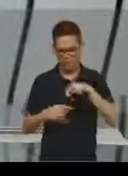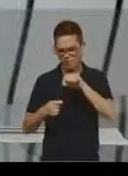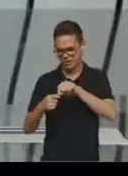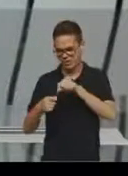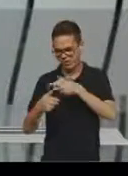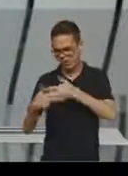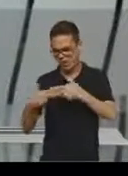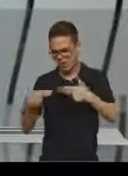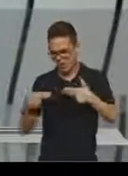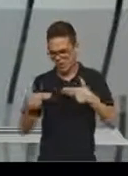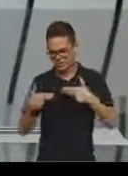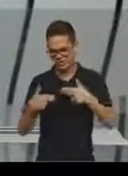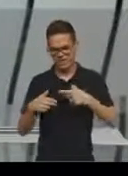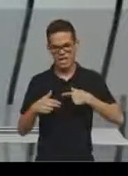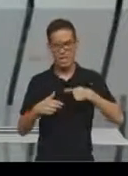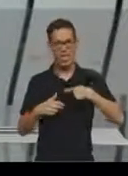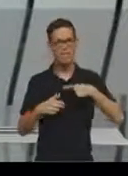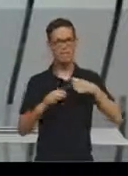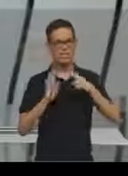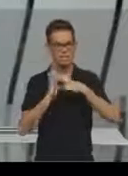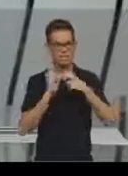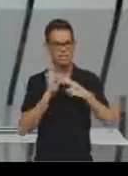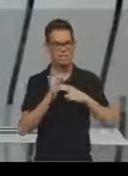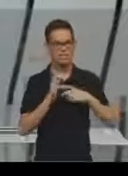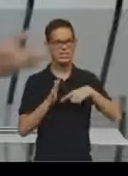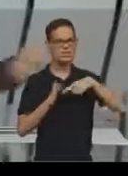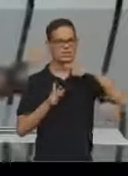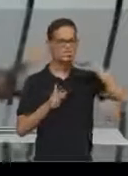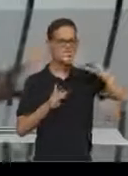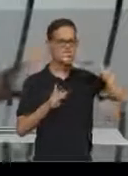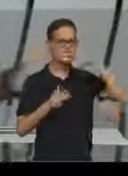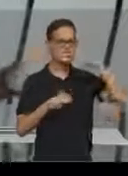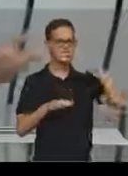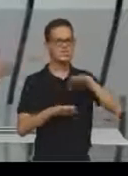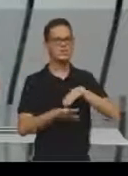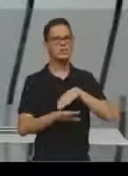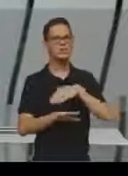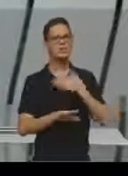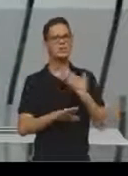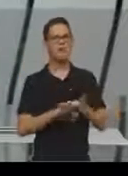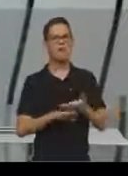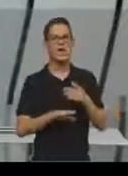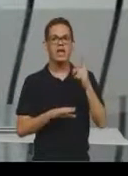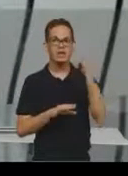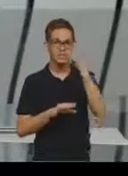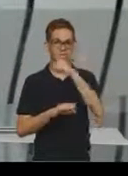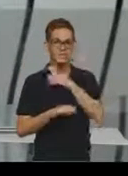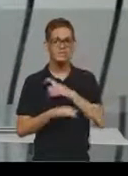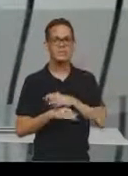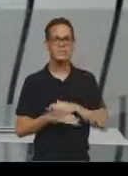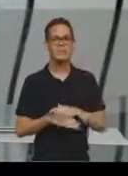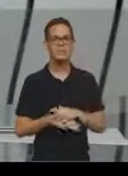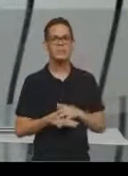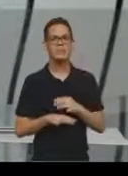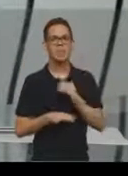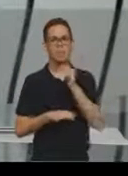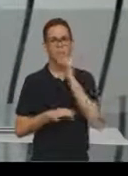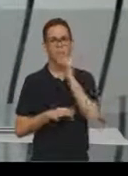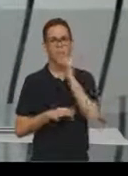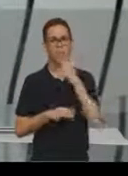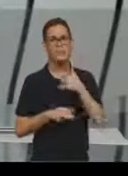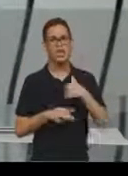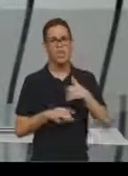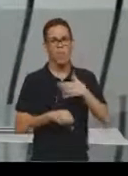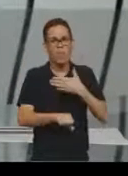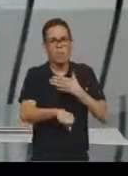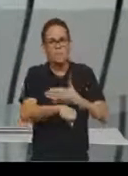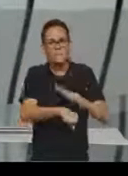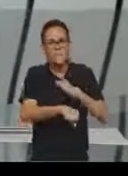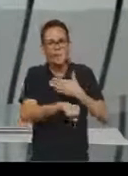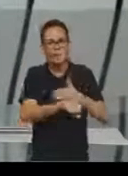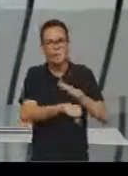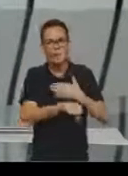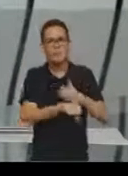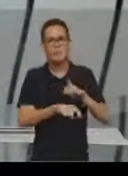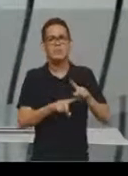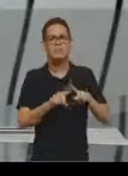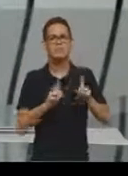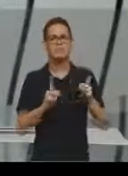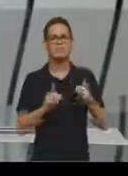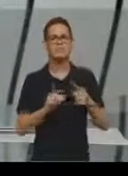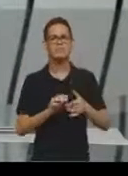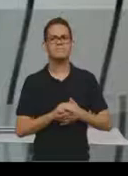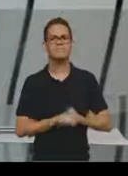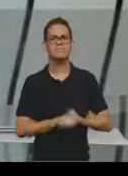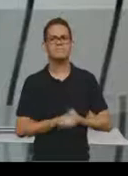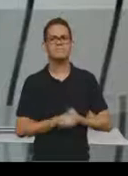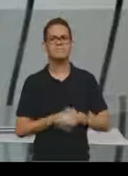desde o fato de eu escovar um dente de manhã a todo momento, isso é difícil. É difícil. A gente, por mais que a gente fala que a gente pratica, mas eu não